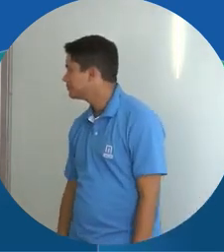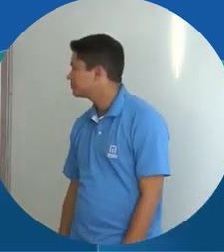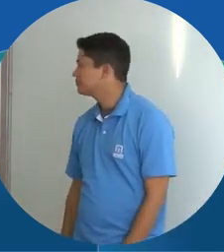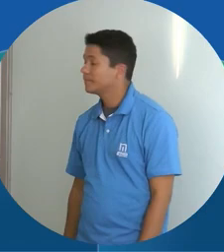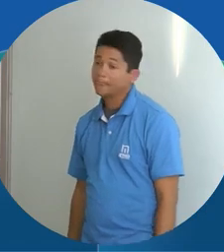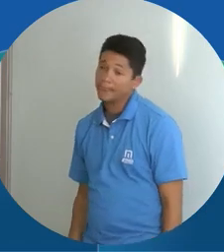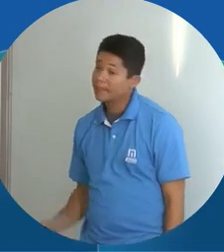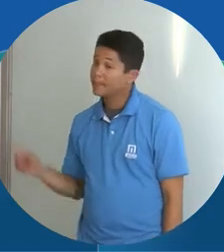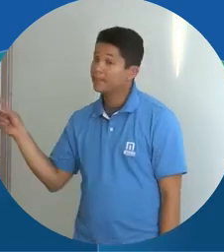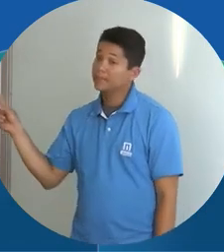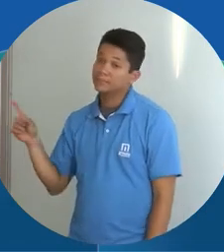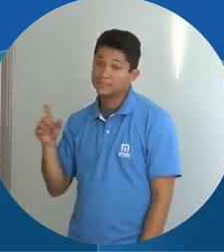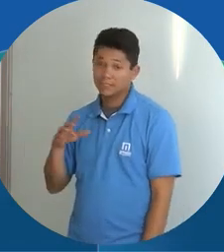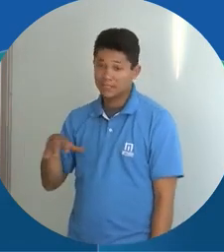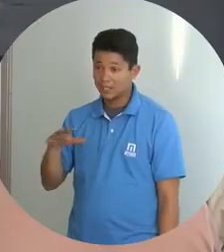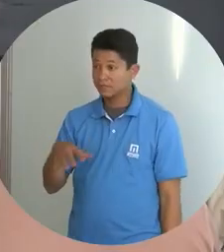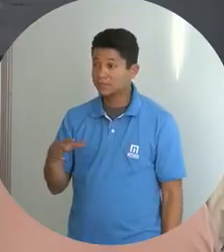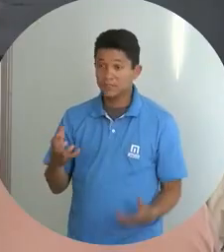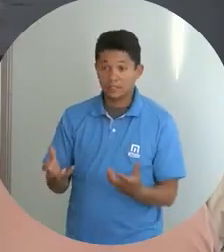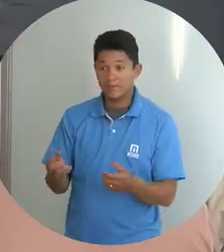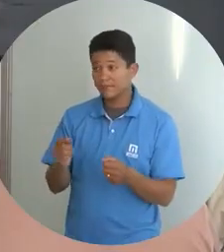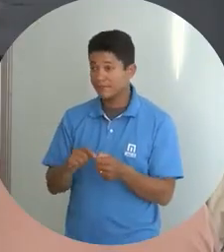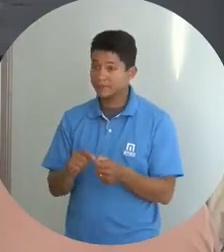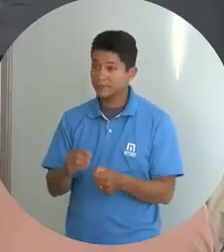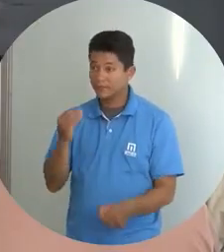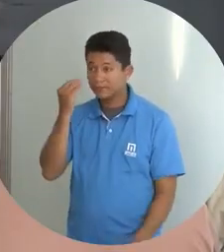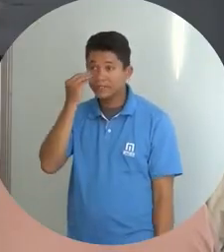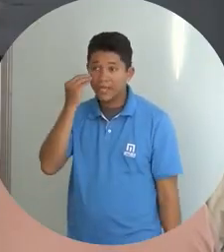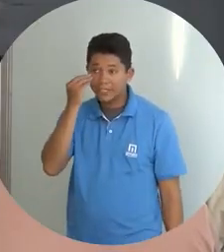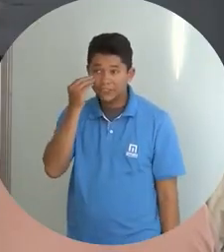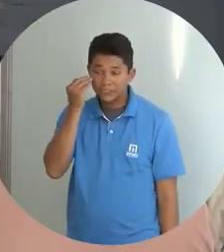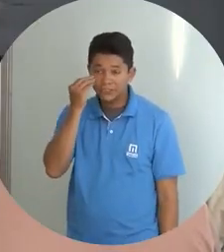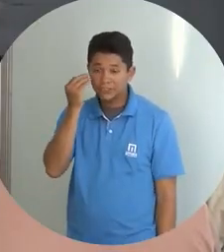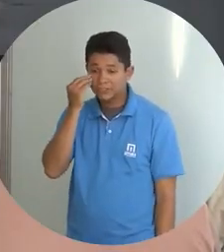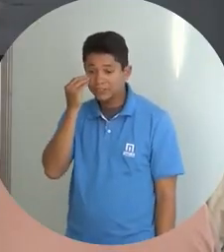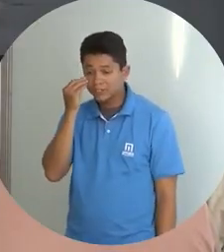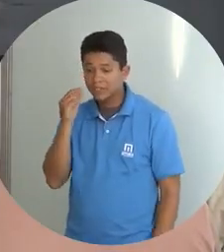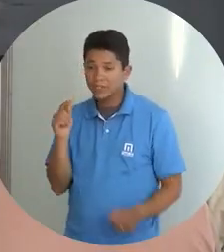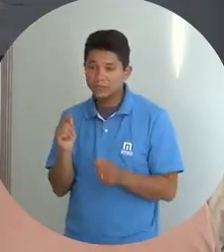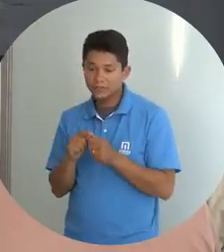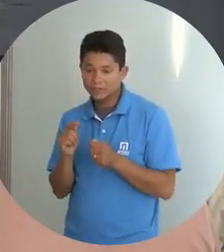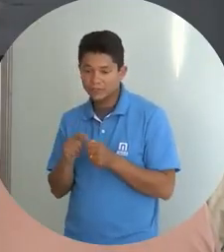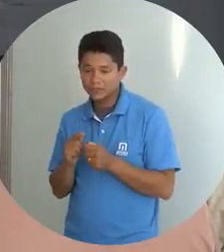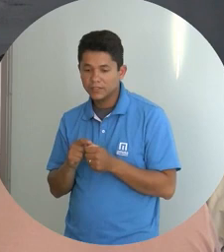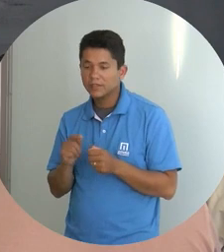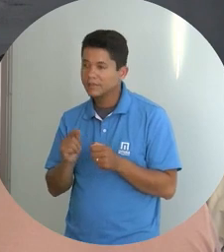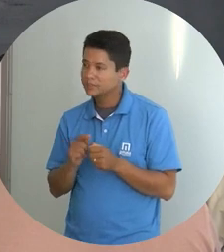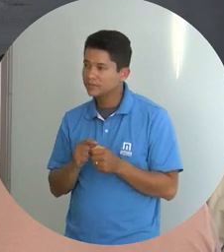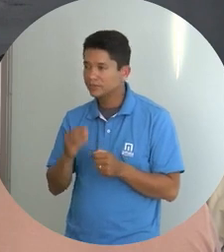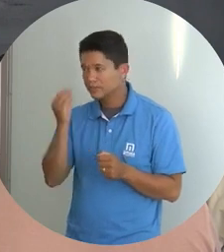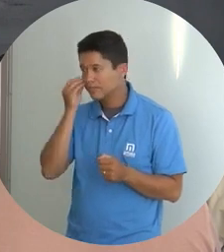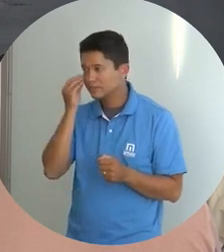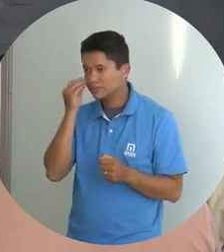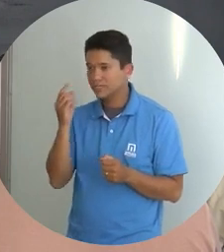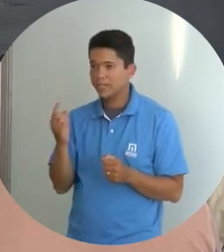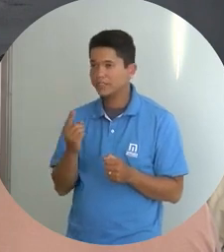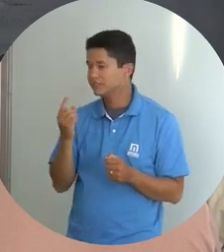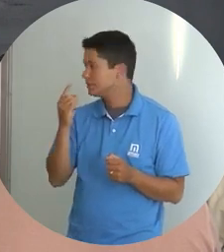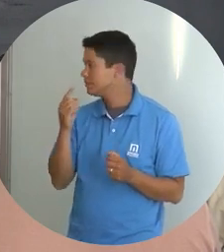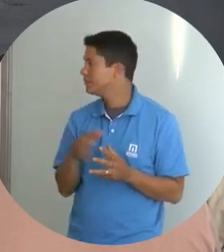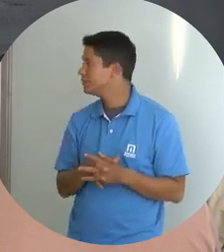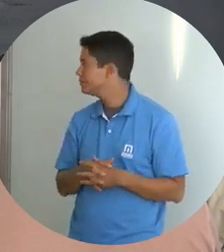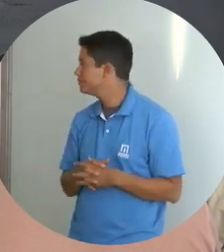Nesses casos, por exemplo, se quer fazer um teste de carga, após a execução da estaca, a gente já faz o teste de carga lá em cima do